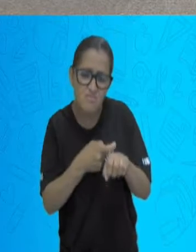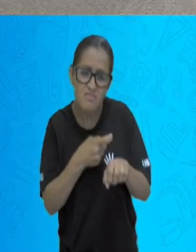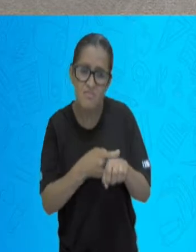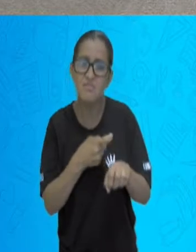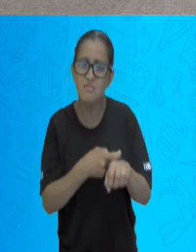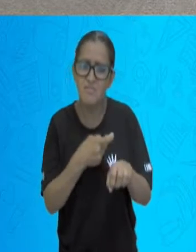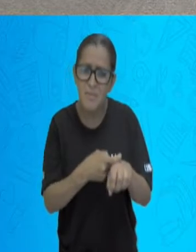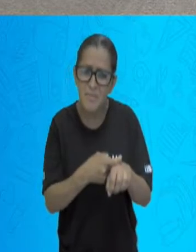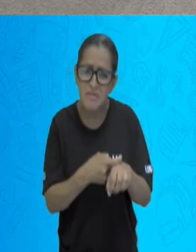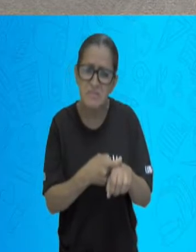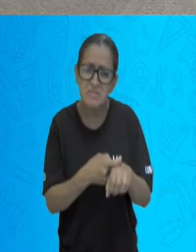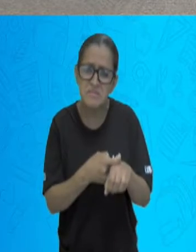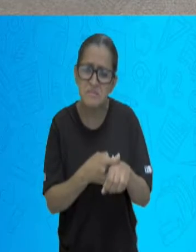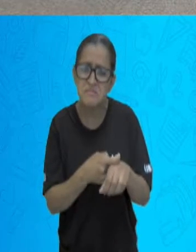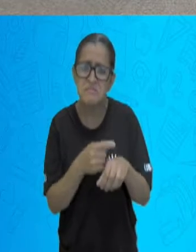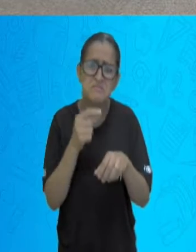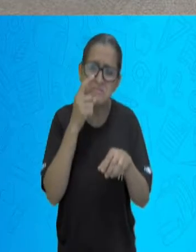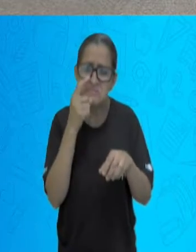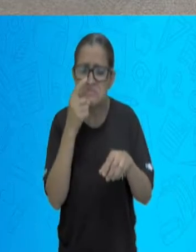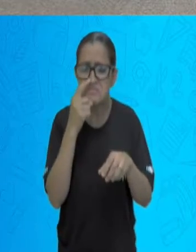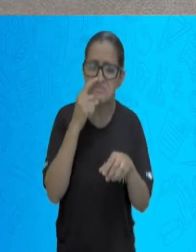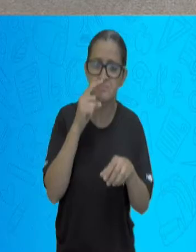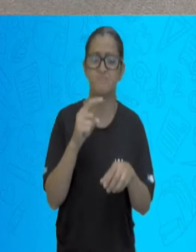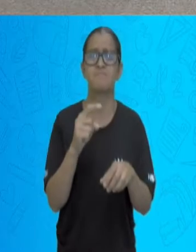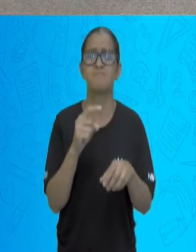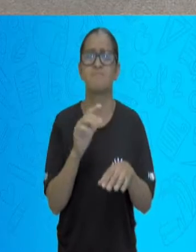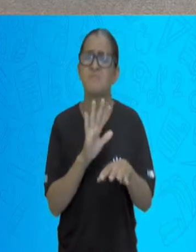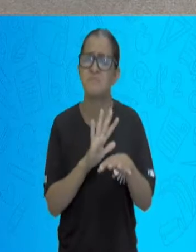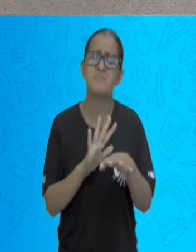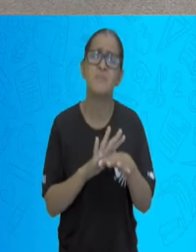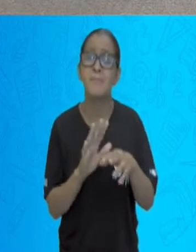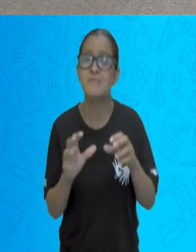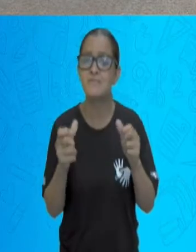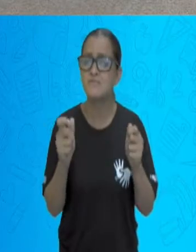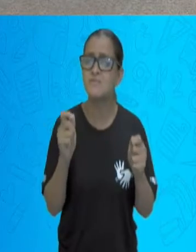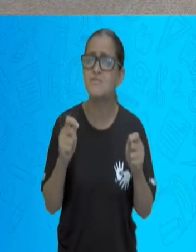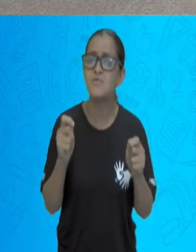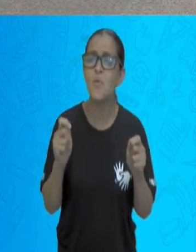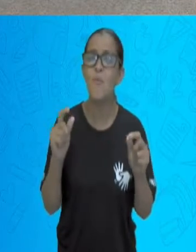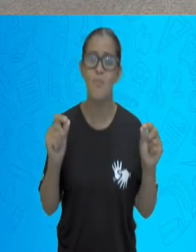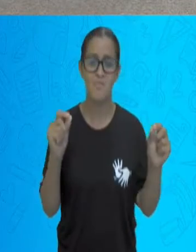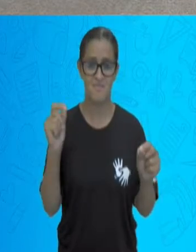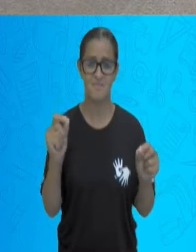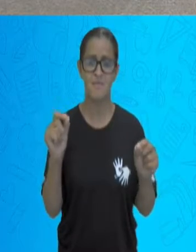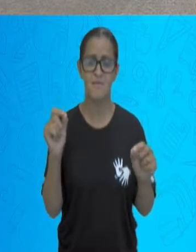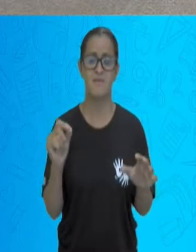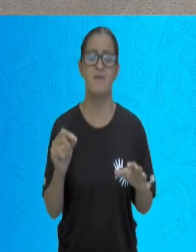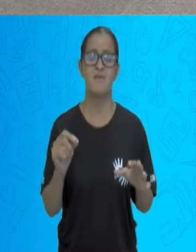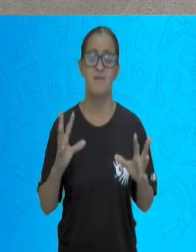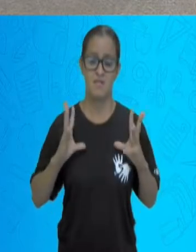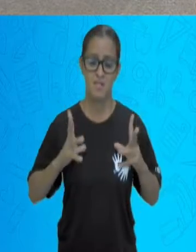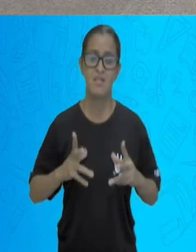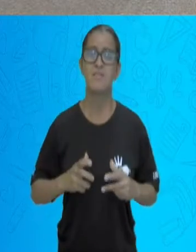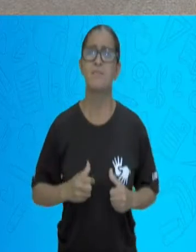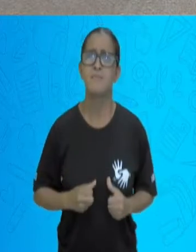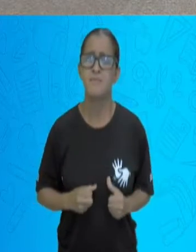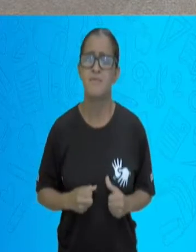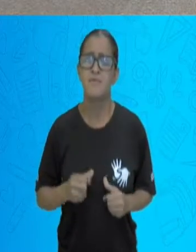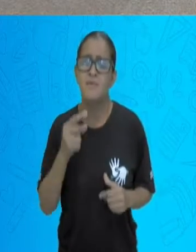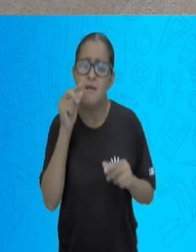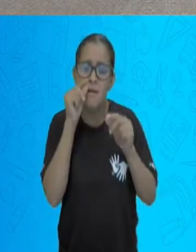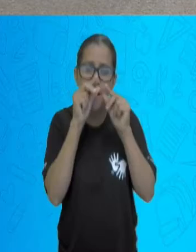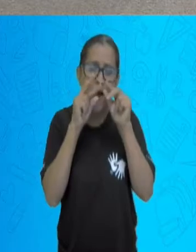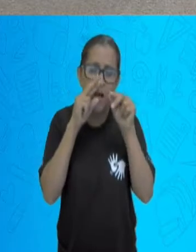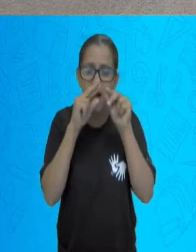fique incomodado dentro das nossas narinas. É hora de limpá-las. Por quê? Porque esses pelos vão